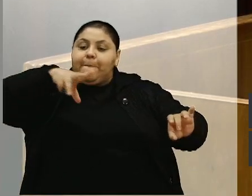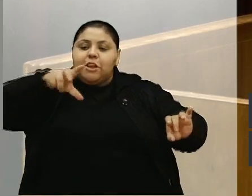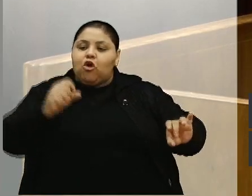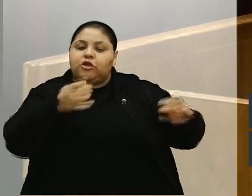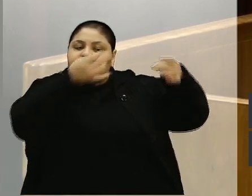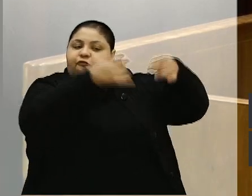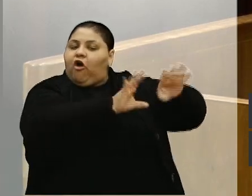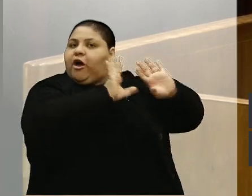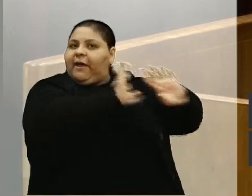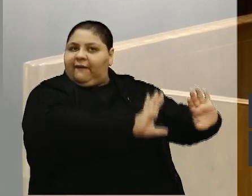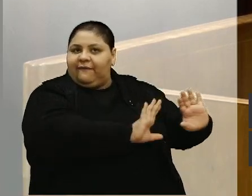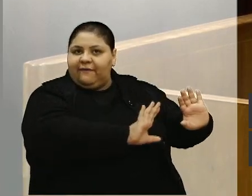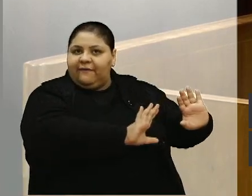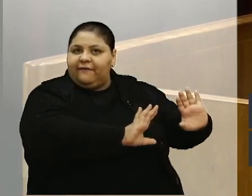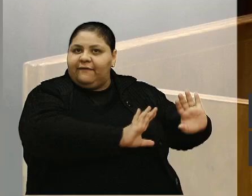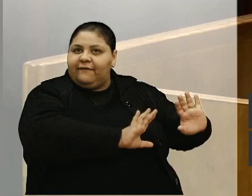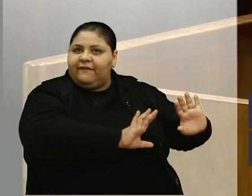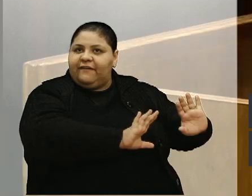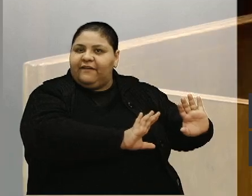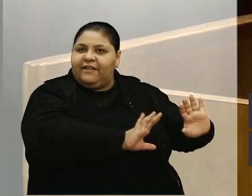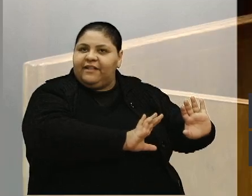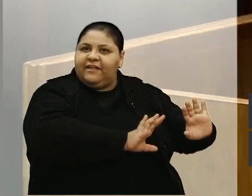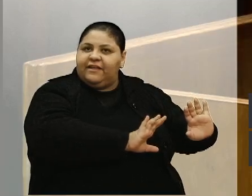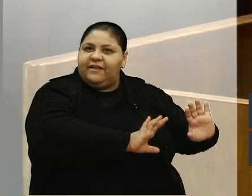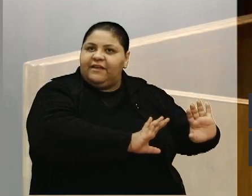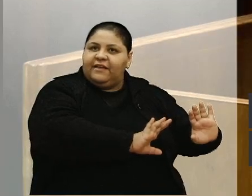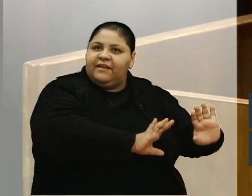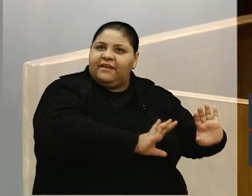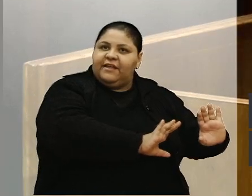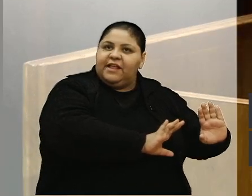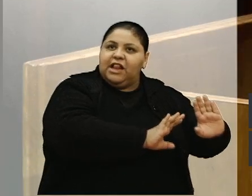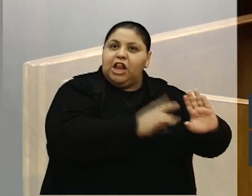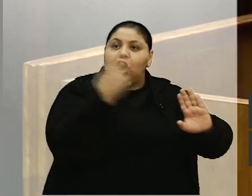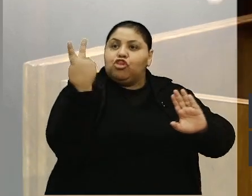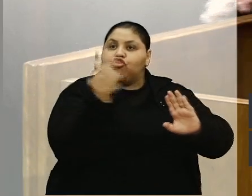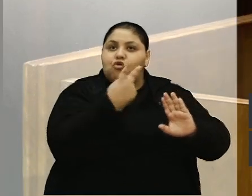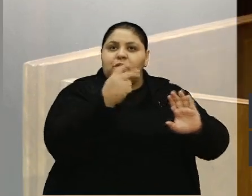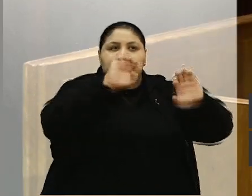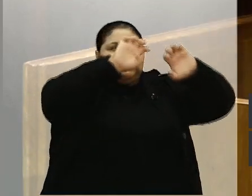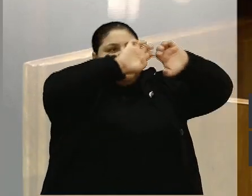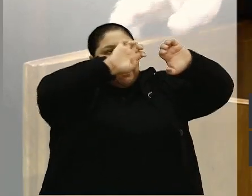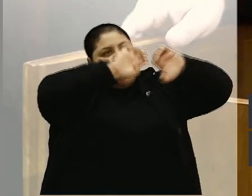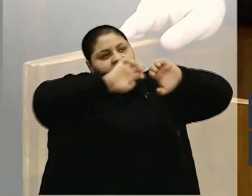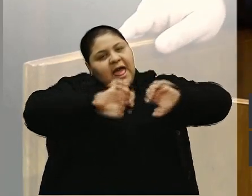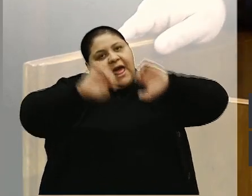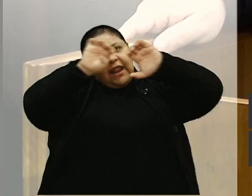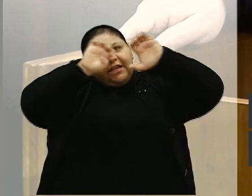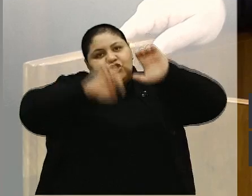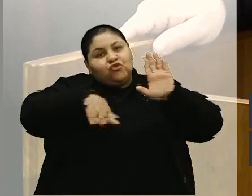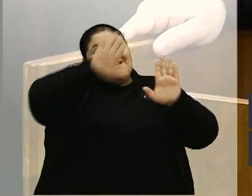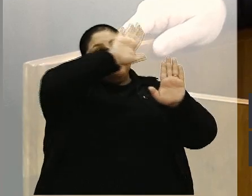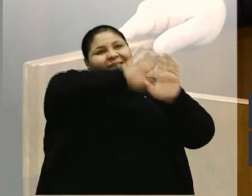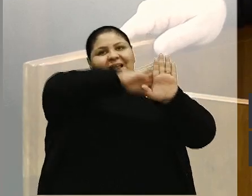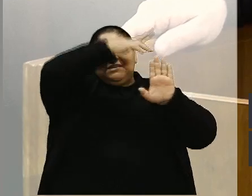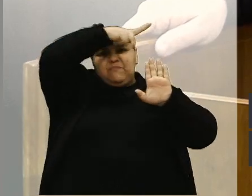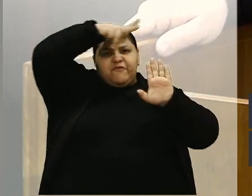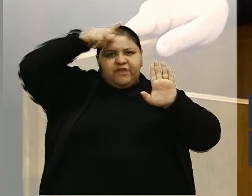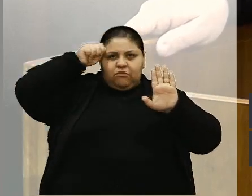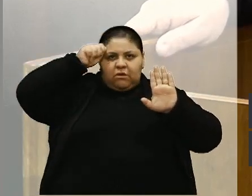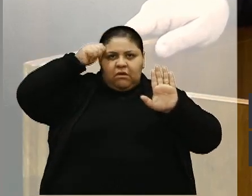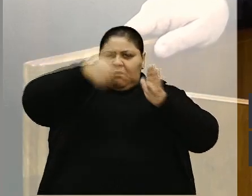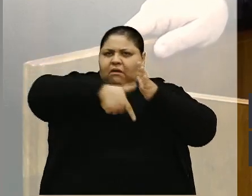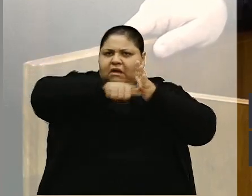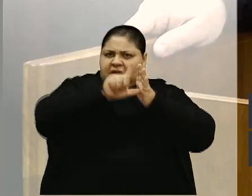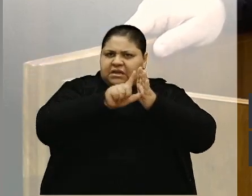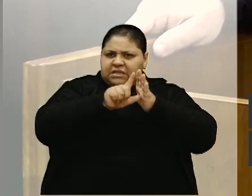de trás da prefeitura queria fazer ali a raspagem para colocar lá onde é irregular. Era para isso.